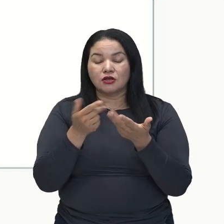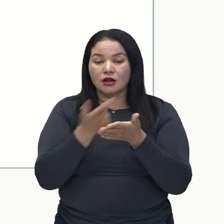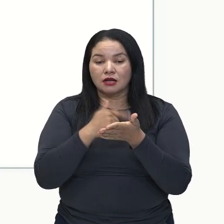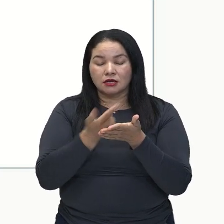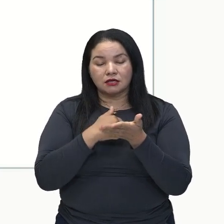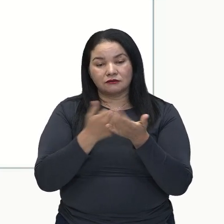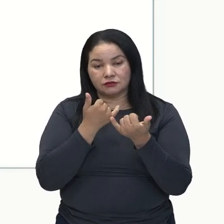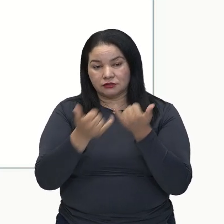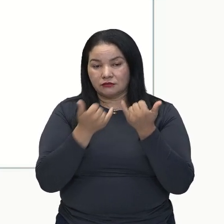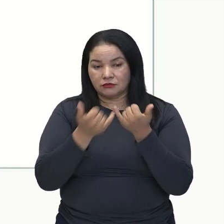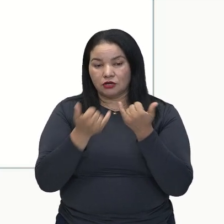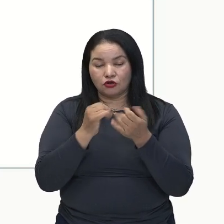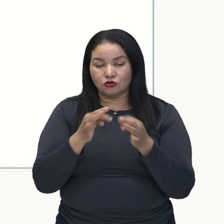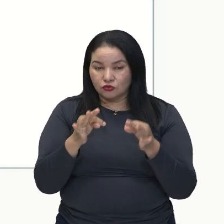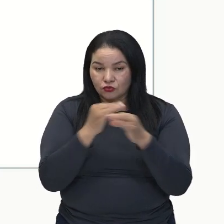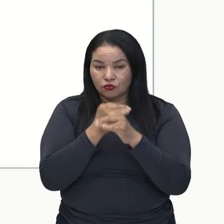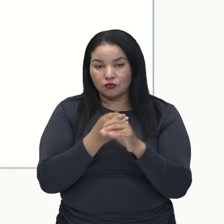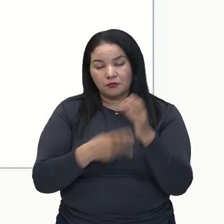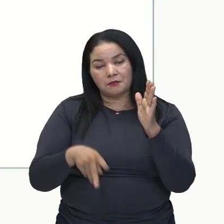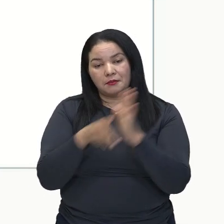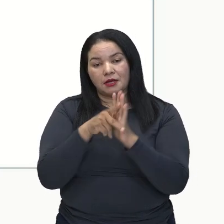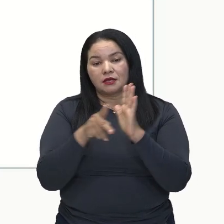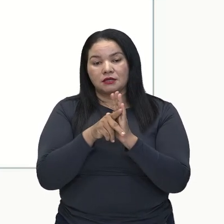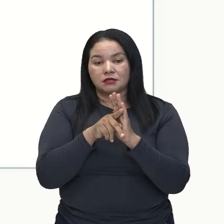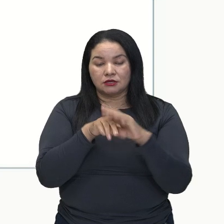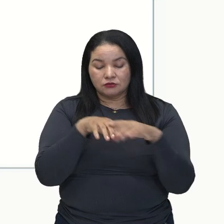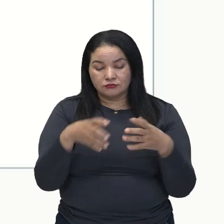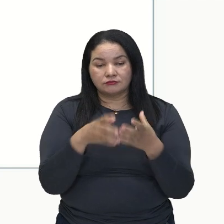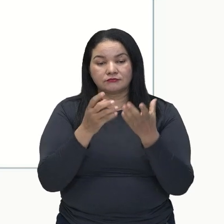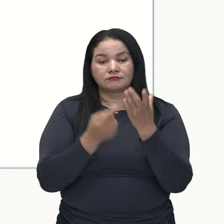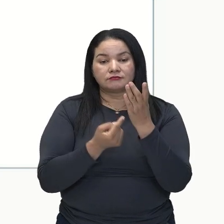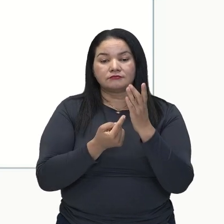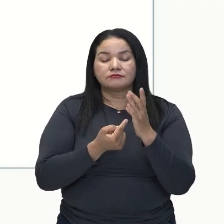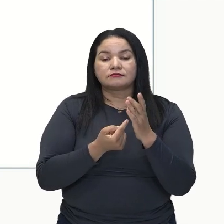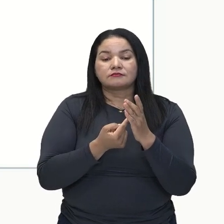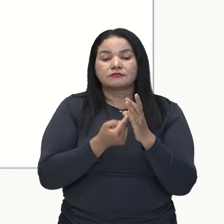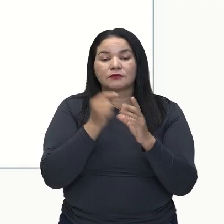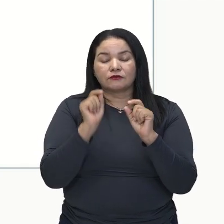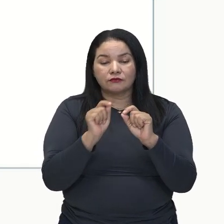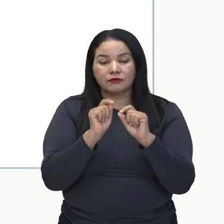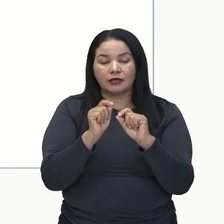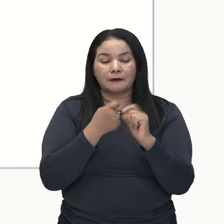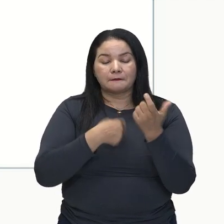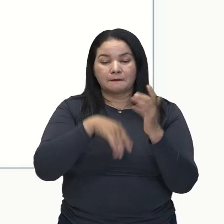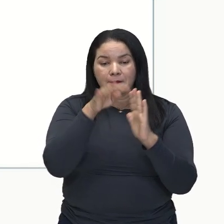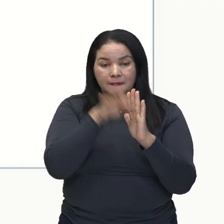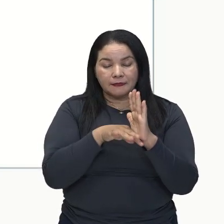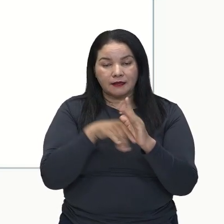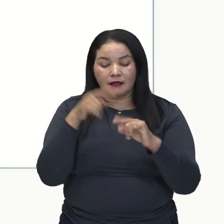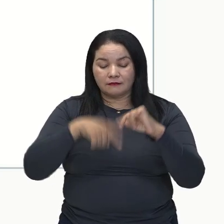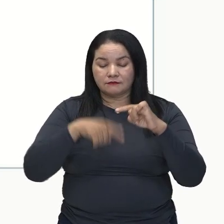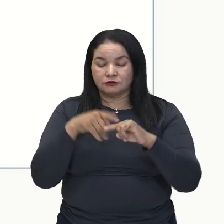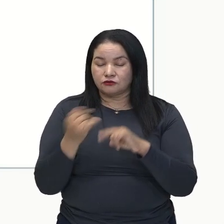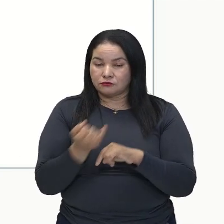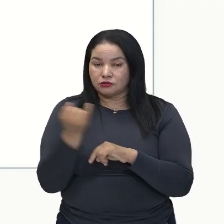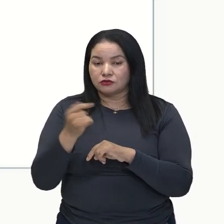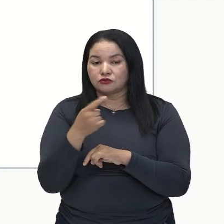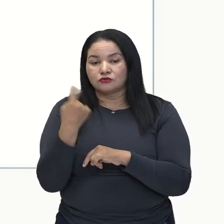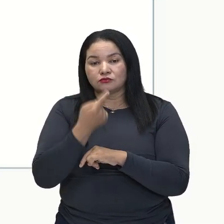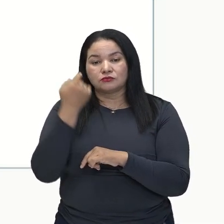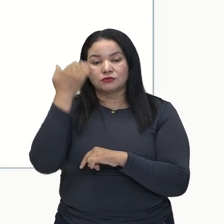E tudo faz parte de uma unidade. São elementos importantes para a gente compreender. Embora em Cinzas esse efeito